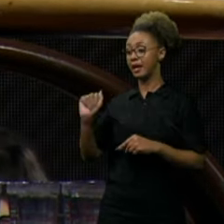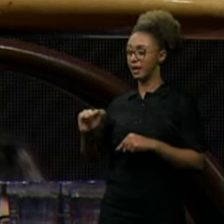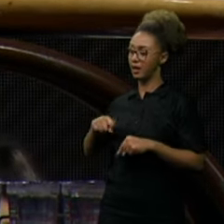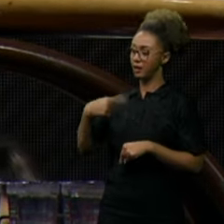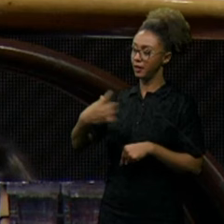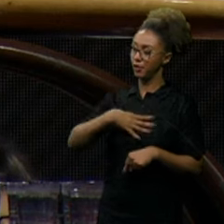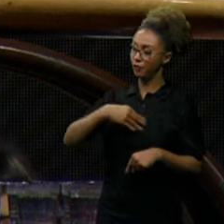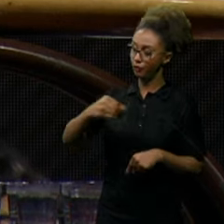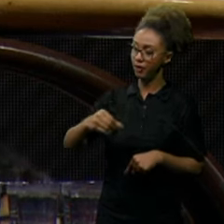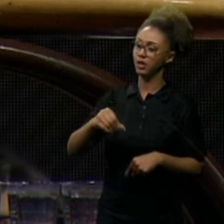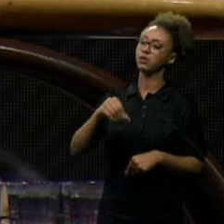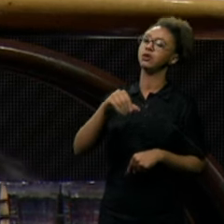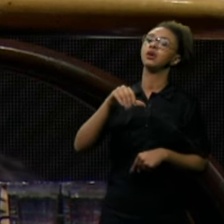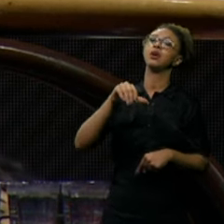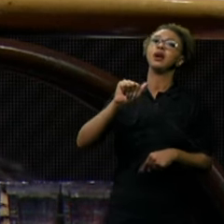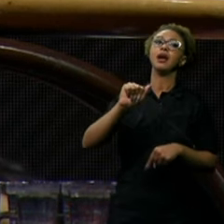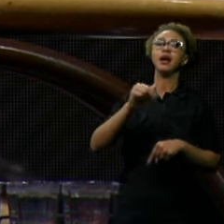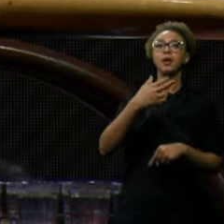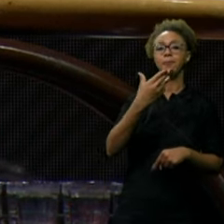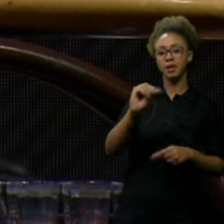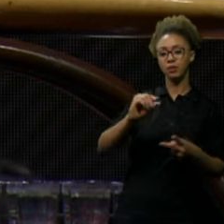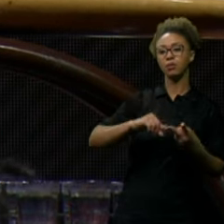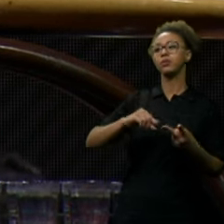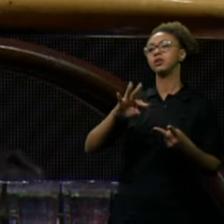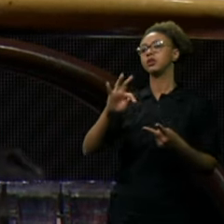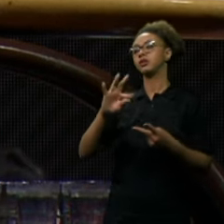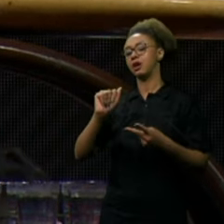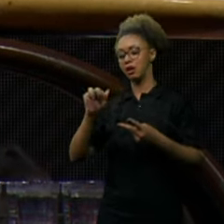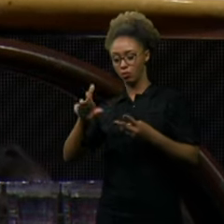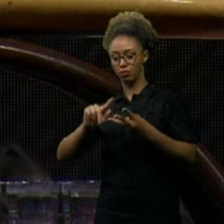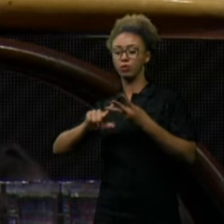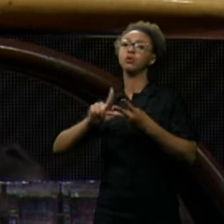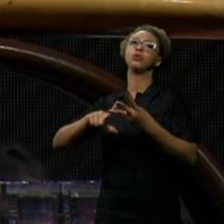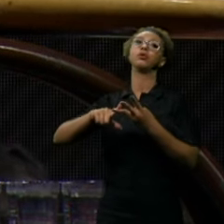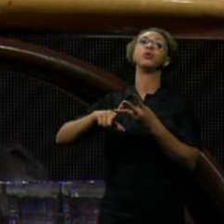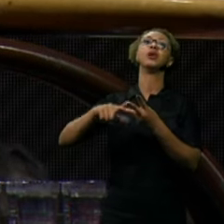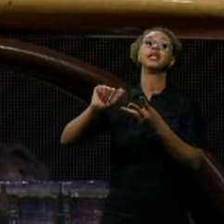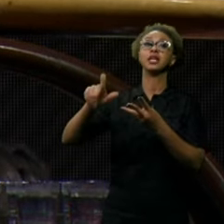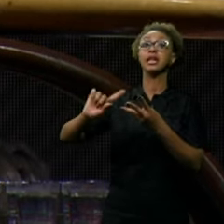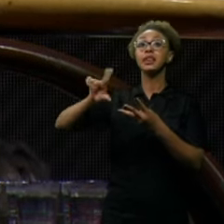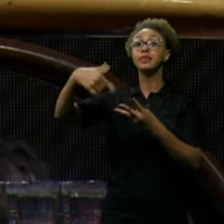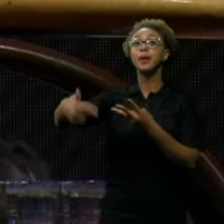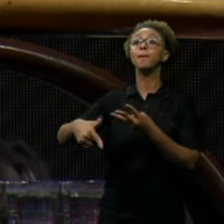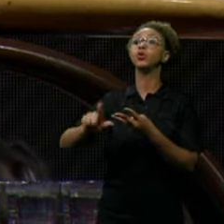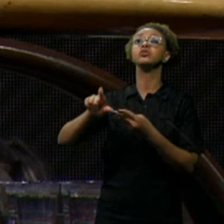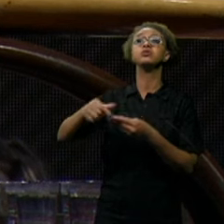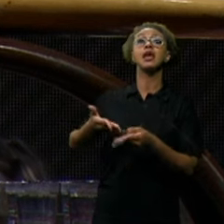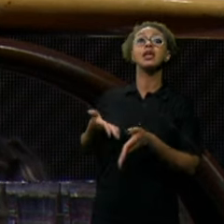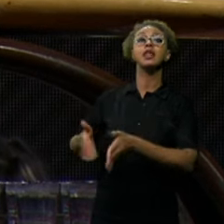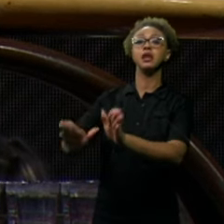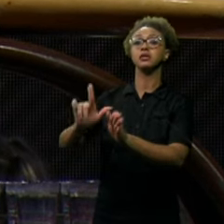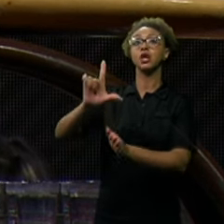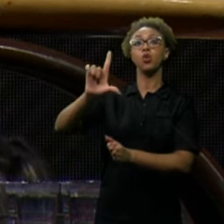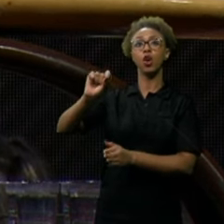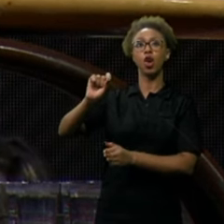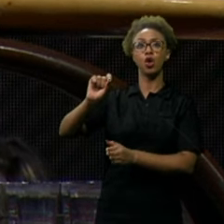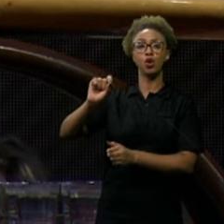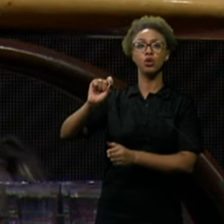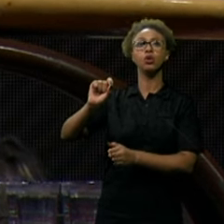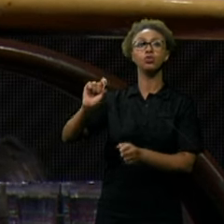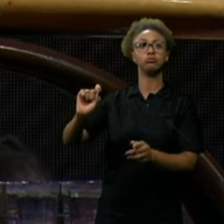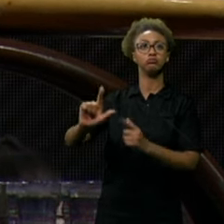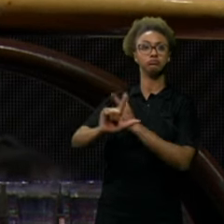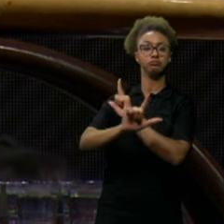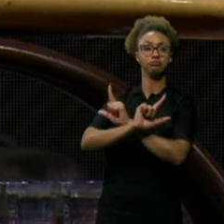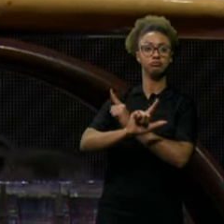Abrão canal e harã e Arão gerou aló morreu a aranha estão do seu pai terá ainda